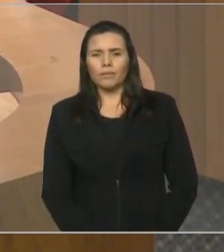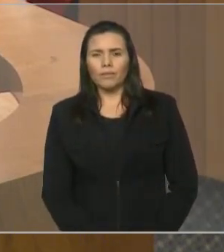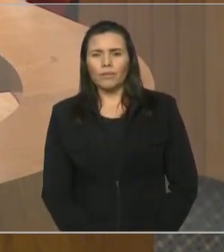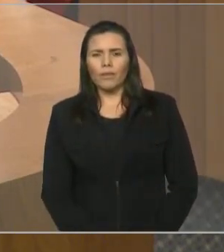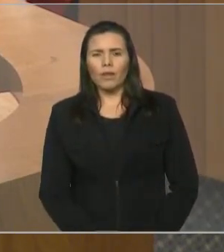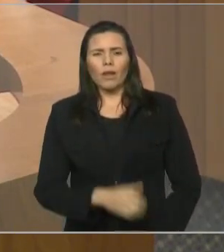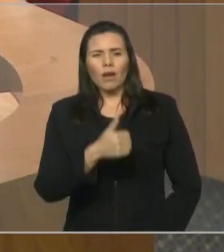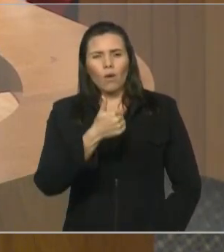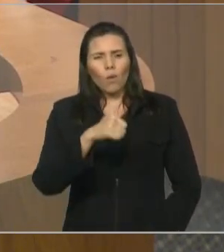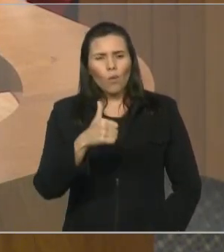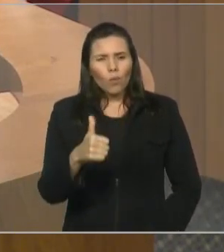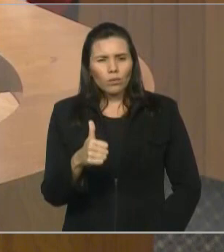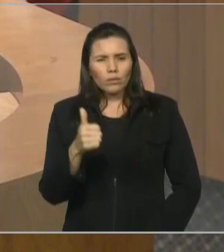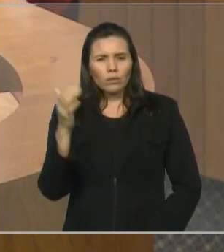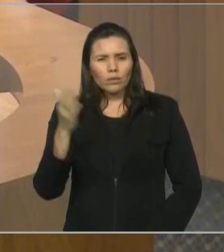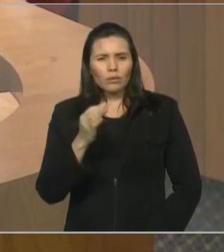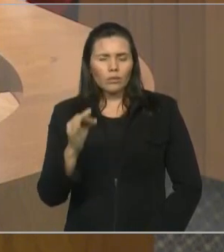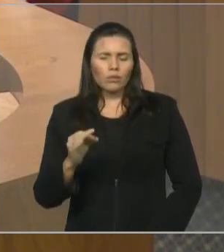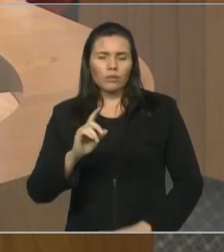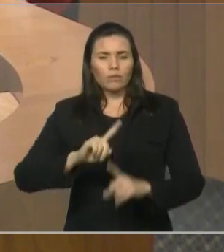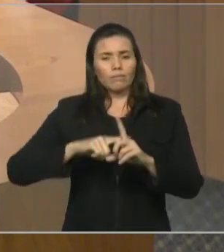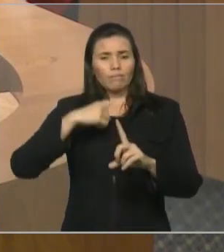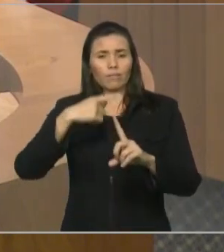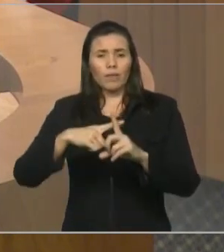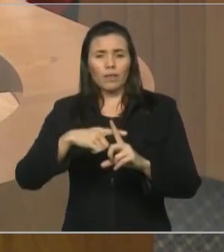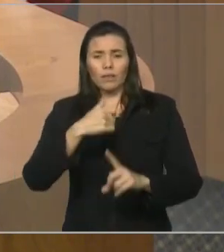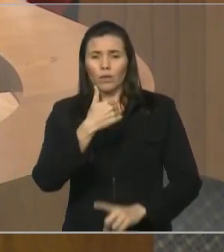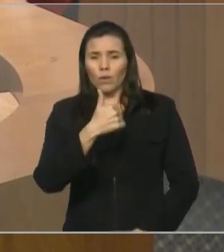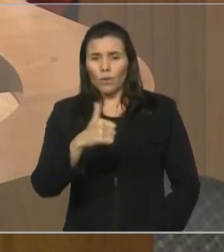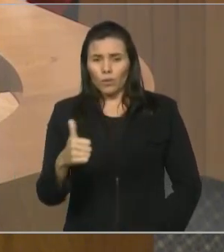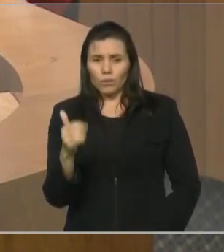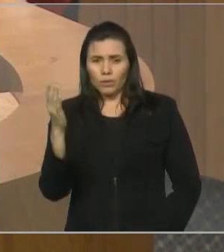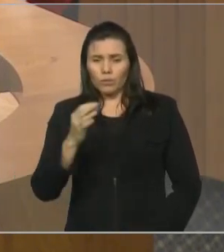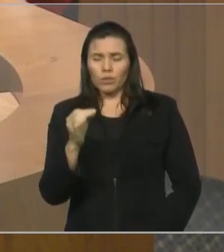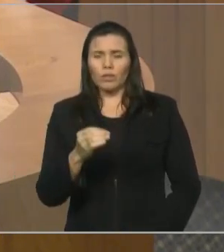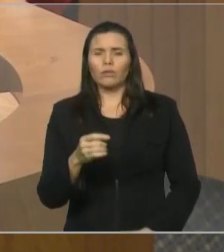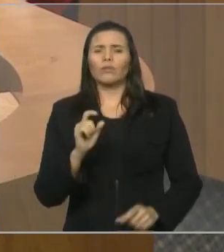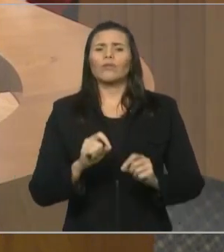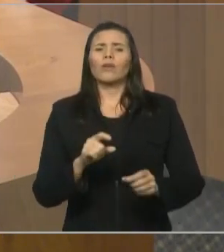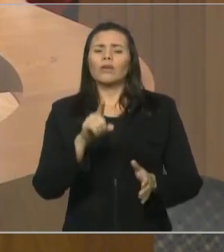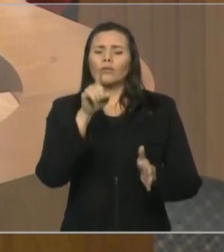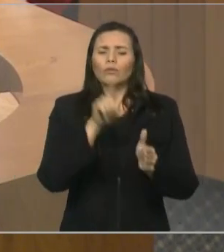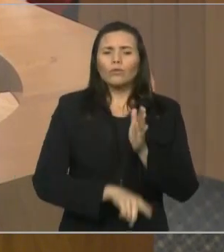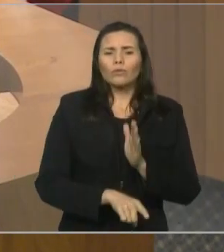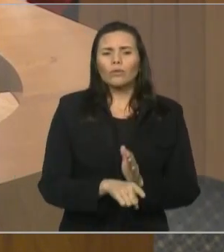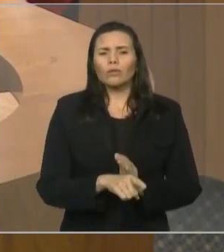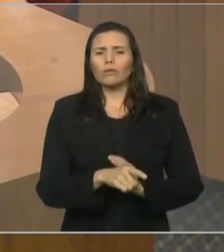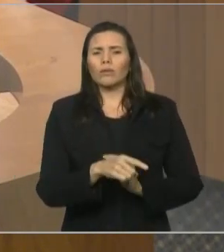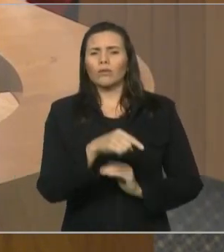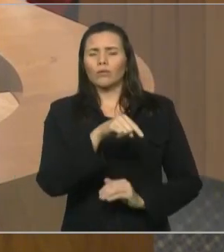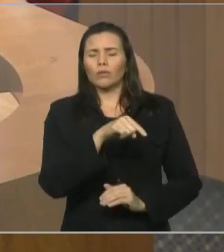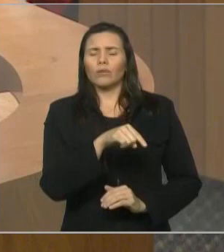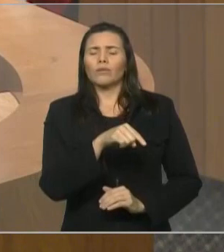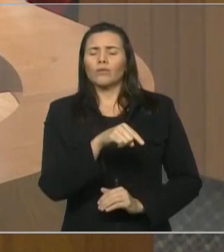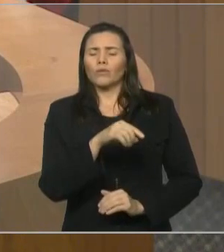11%, mais 11%, que é descontado do contra-cheque do